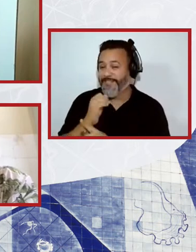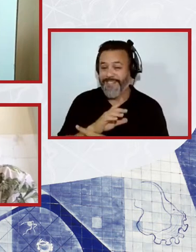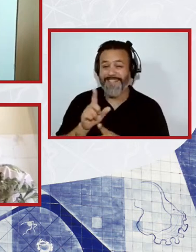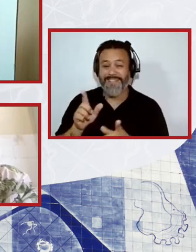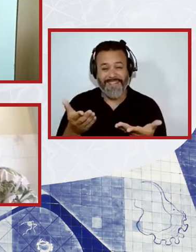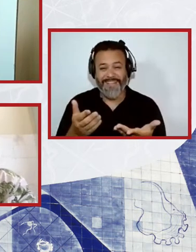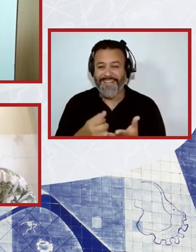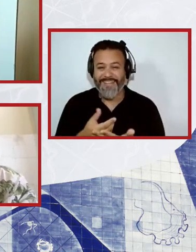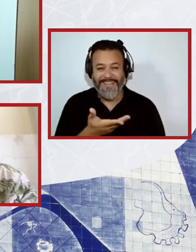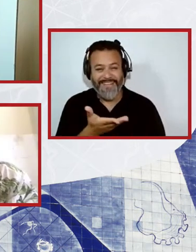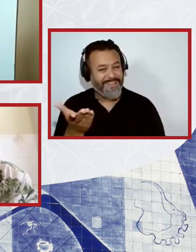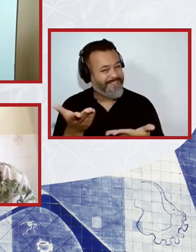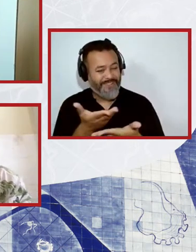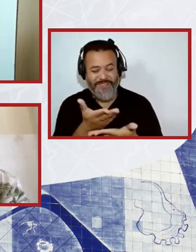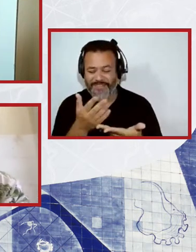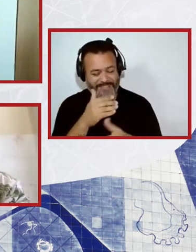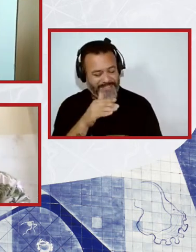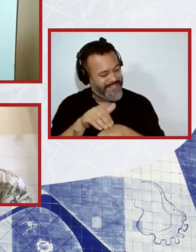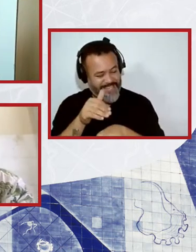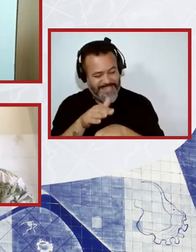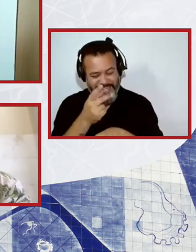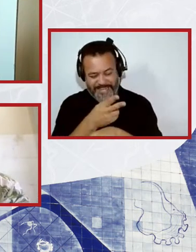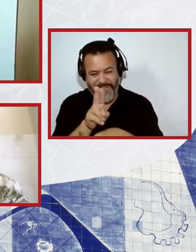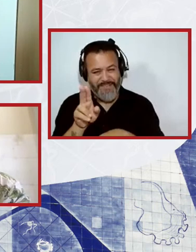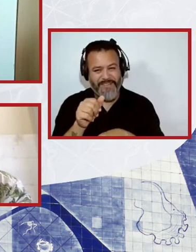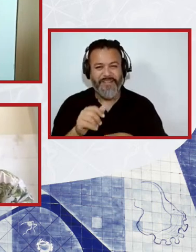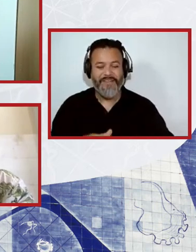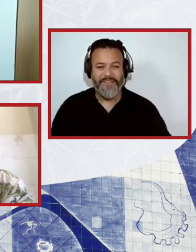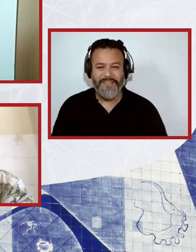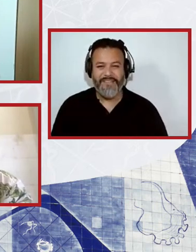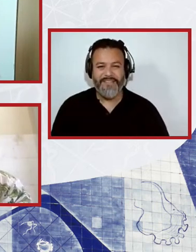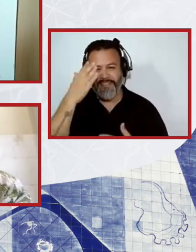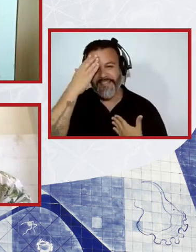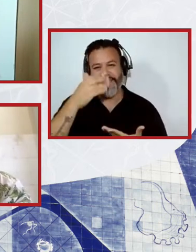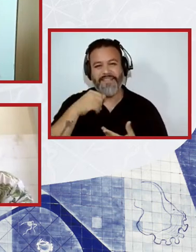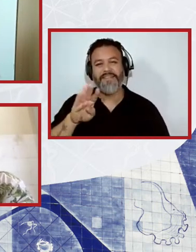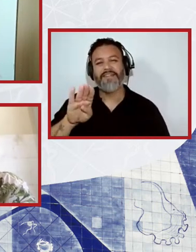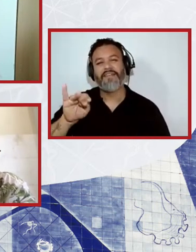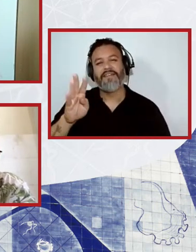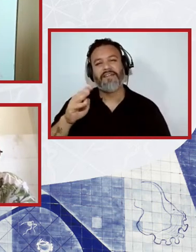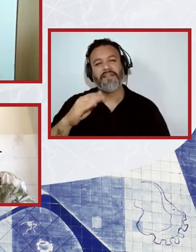como todos vocês chamaram. Obrigada a Bianca,